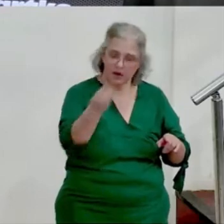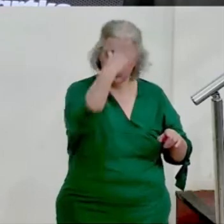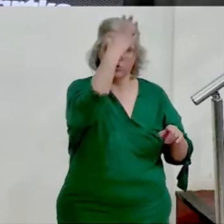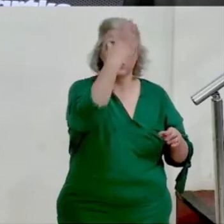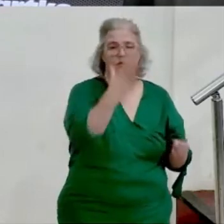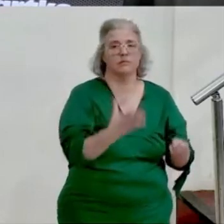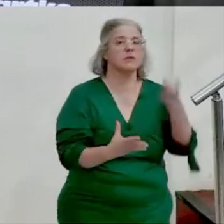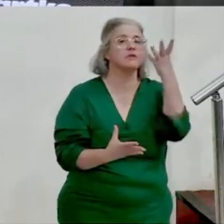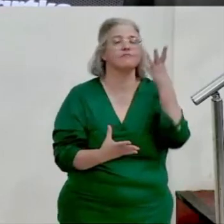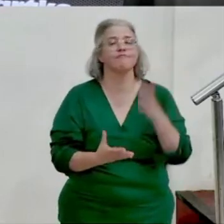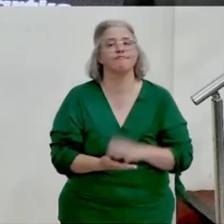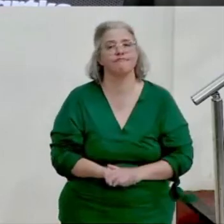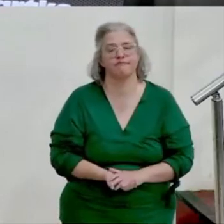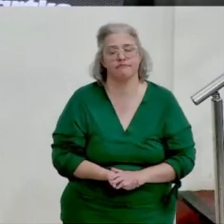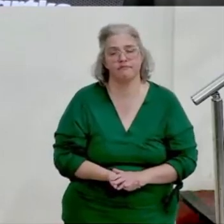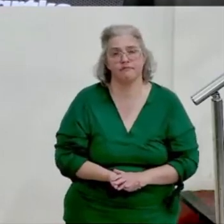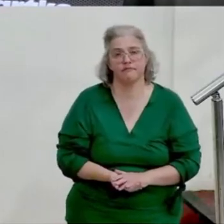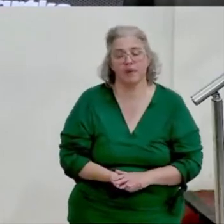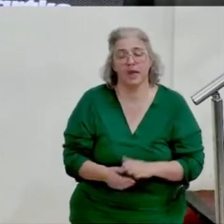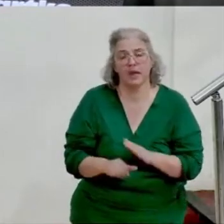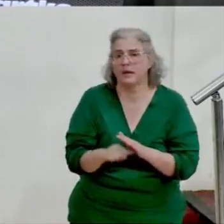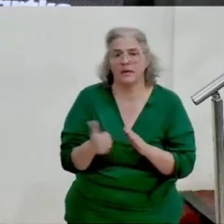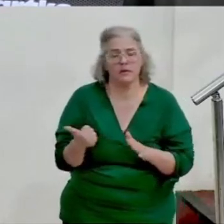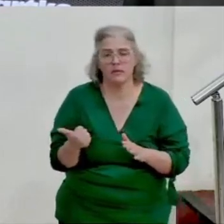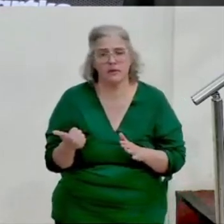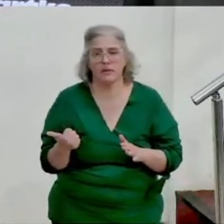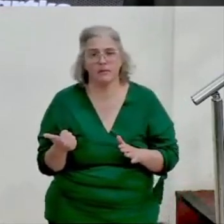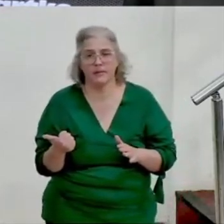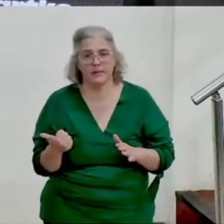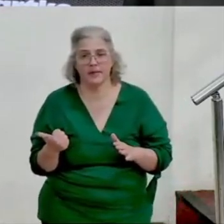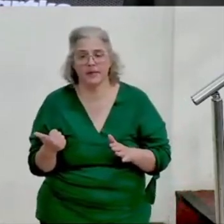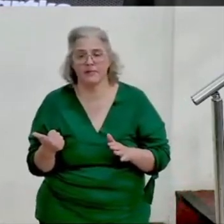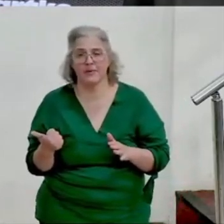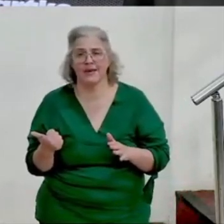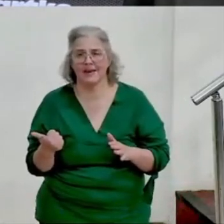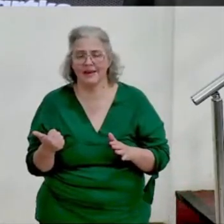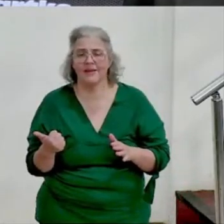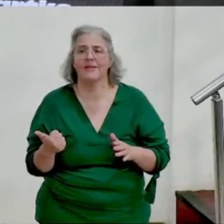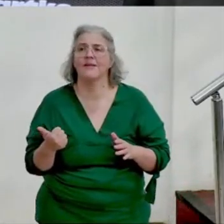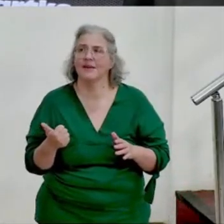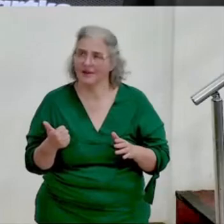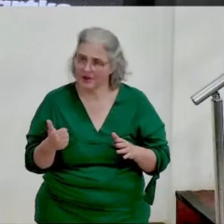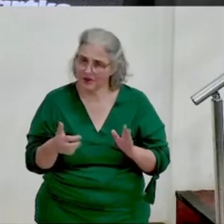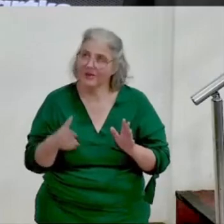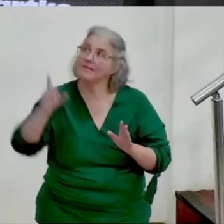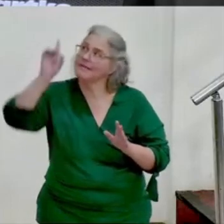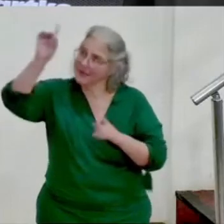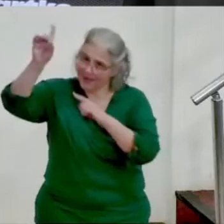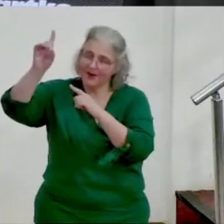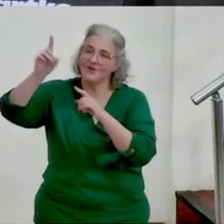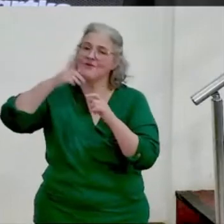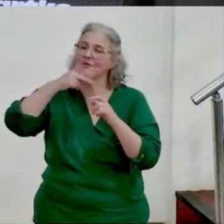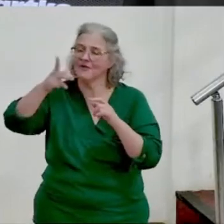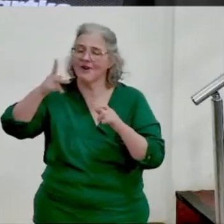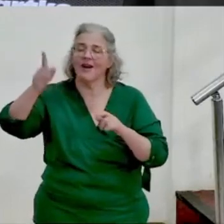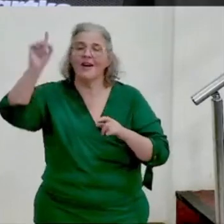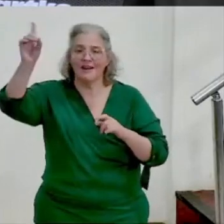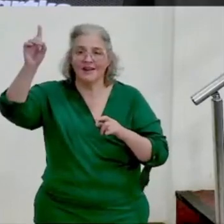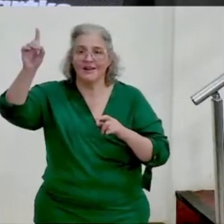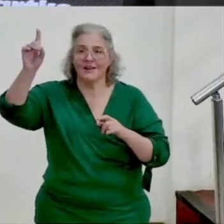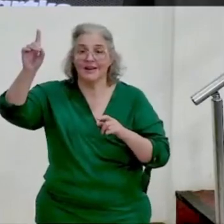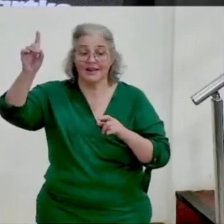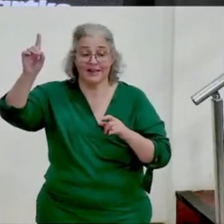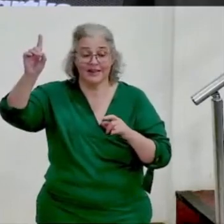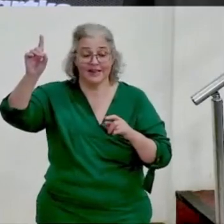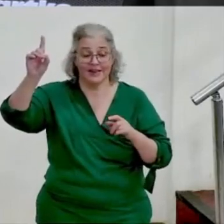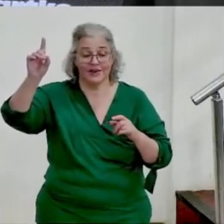O primeiro retrato de Deus na Escritura Sagrada é de um Deus que das trevas